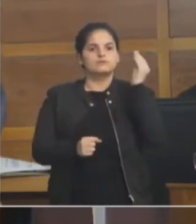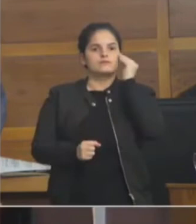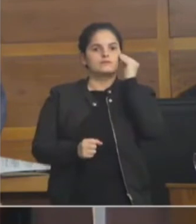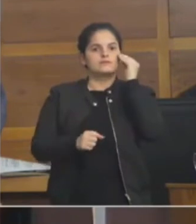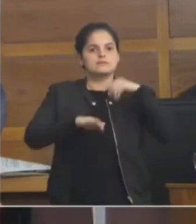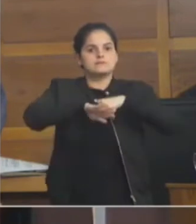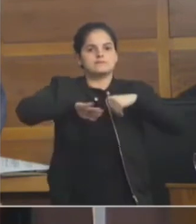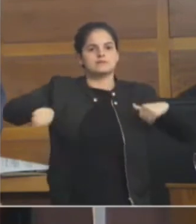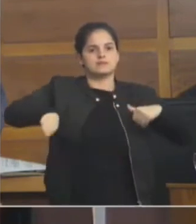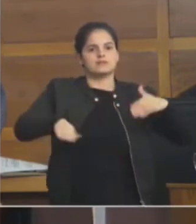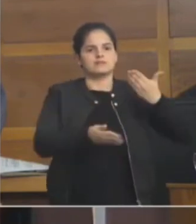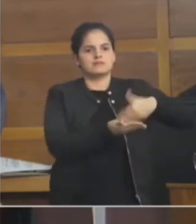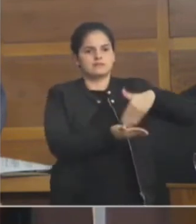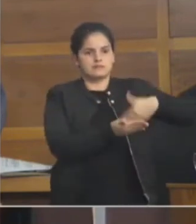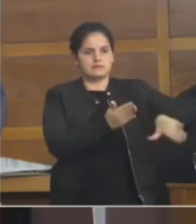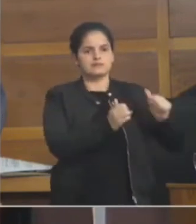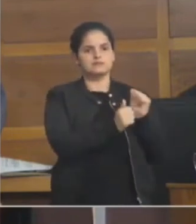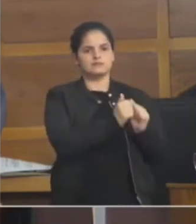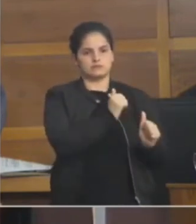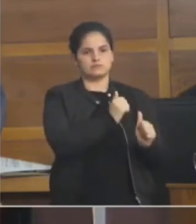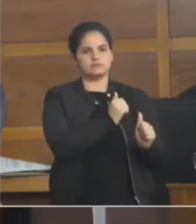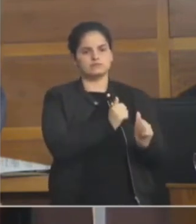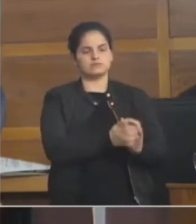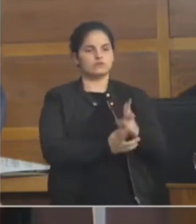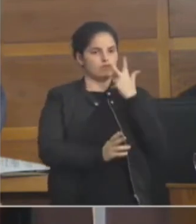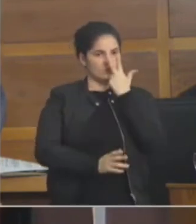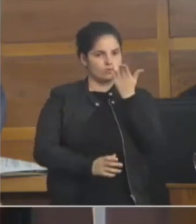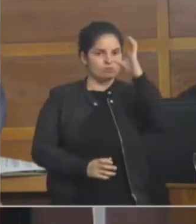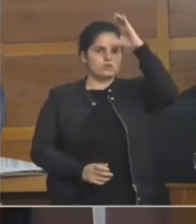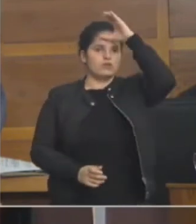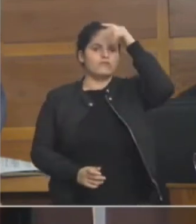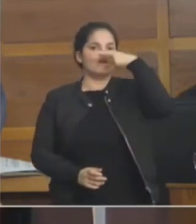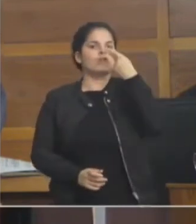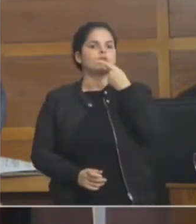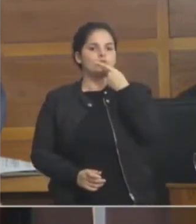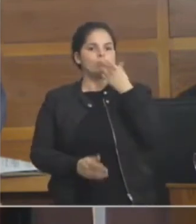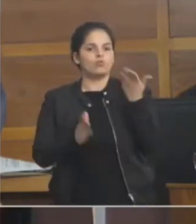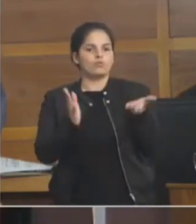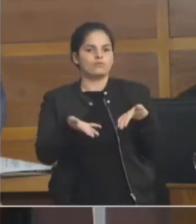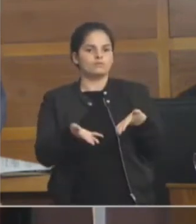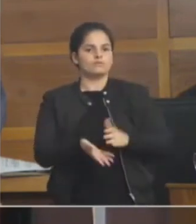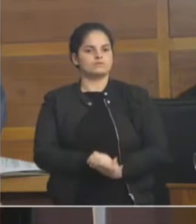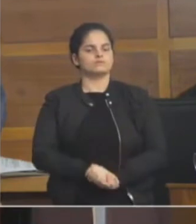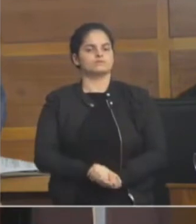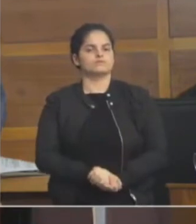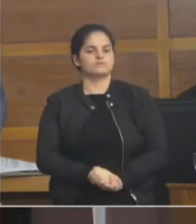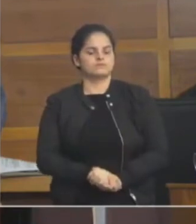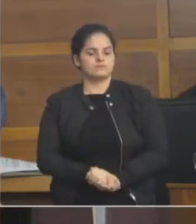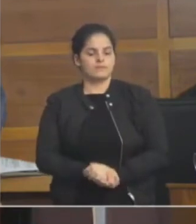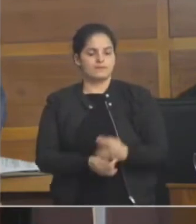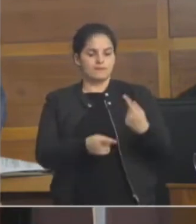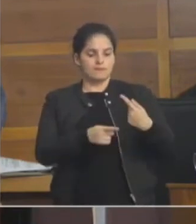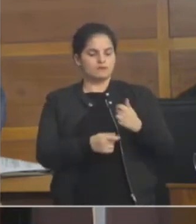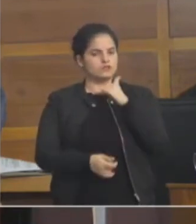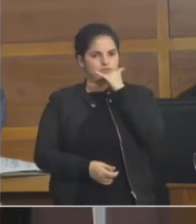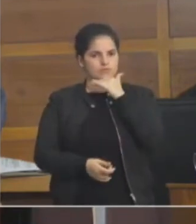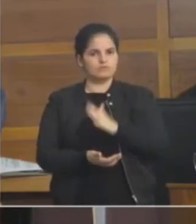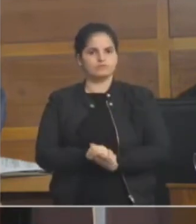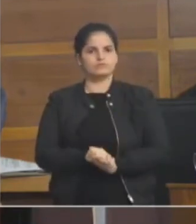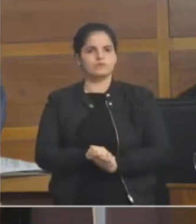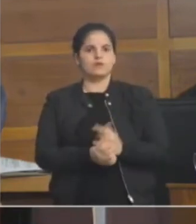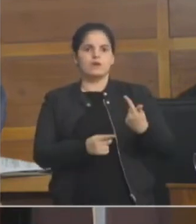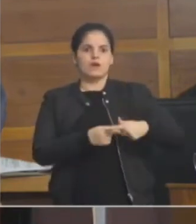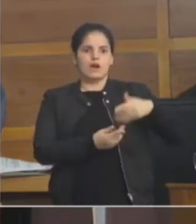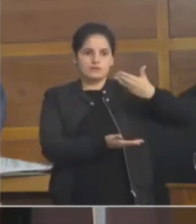bem Charles hoje de manhã falou na rádio Costa Azul porque o perdão a secretaria